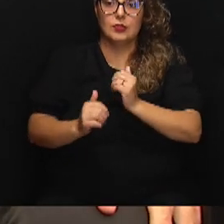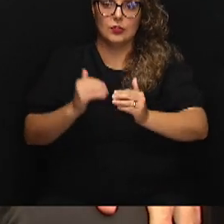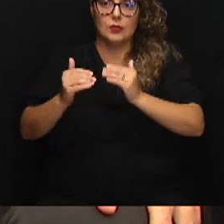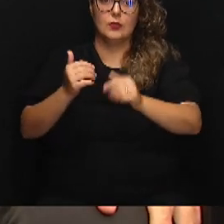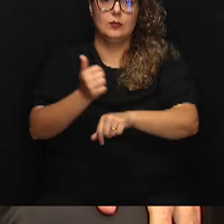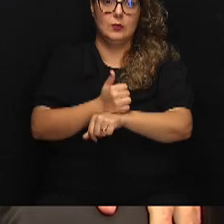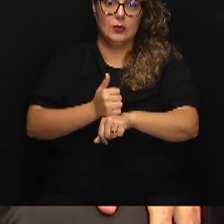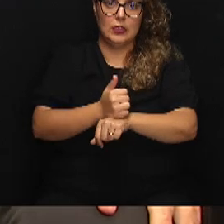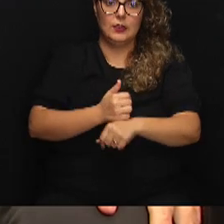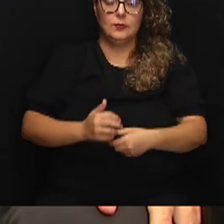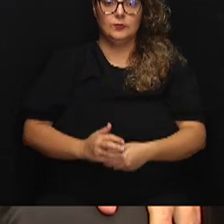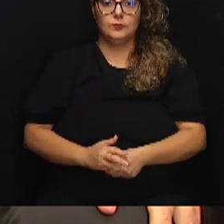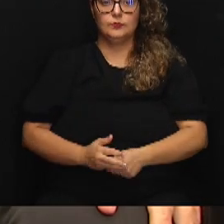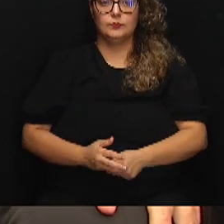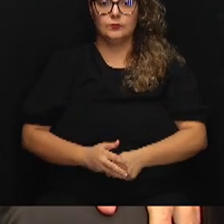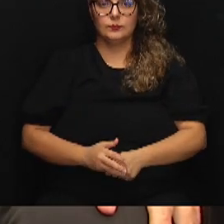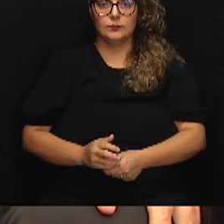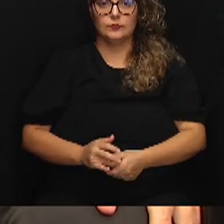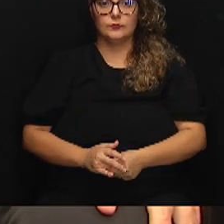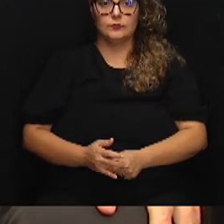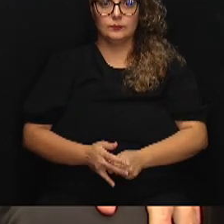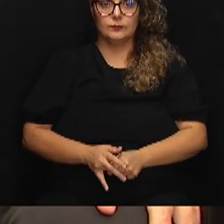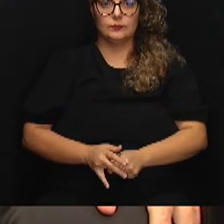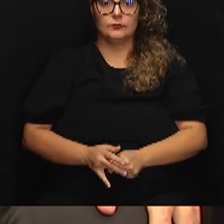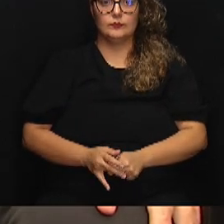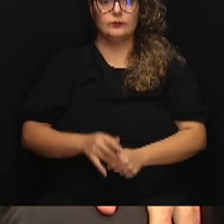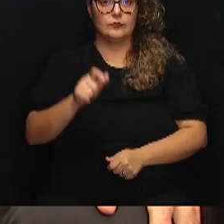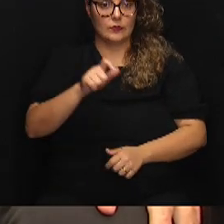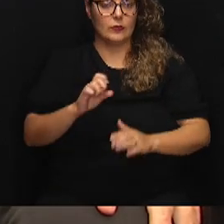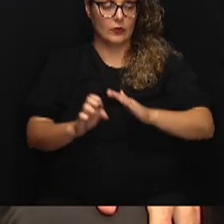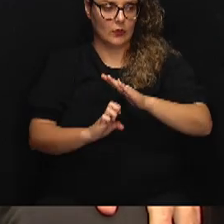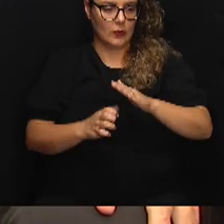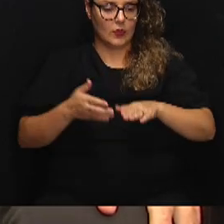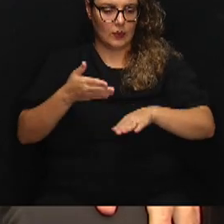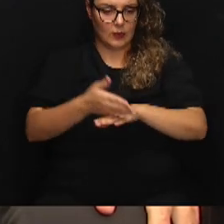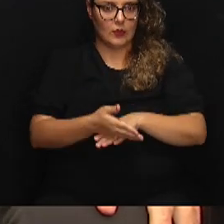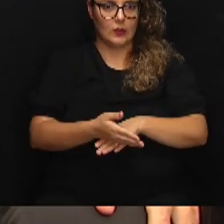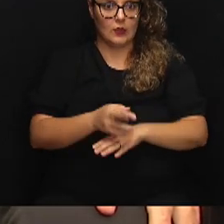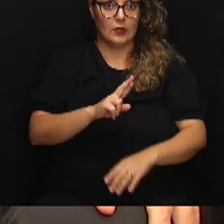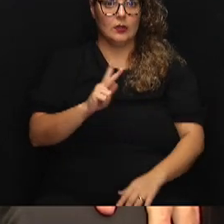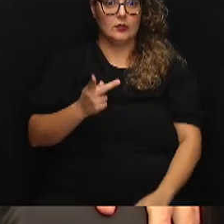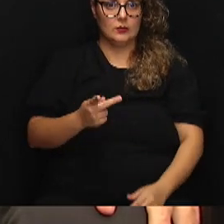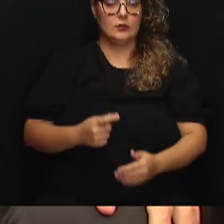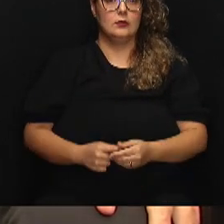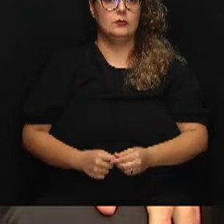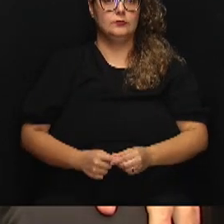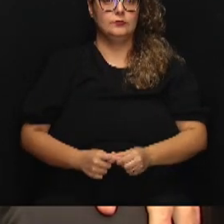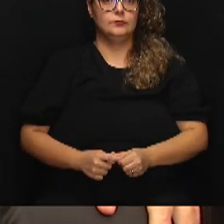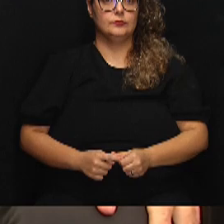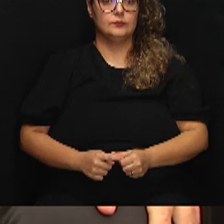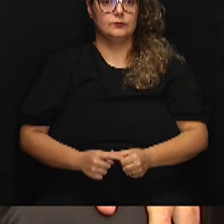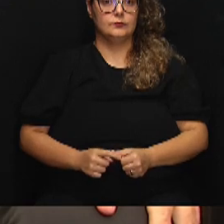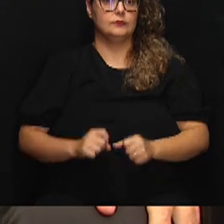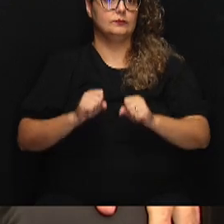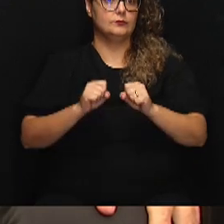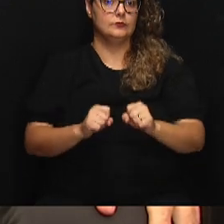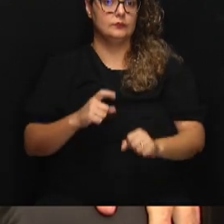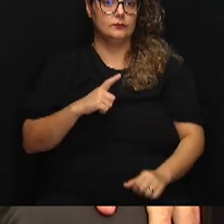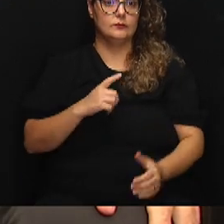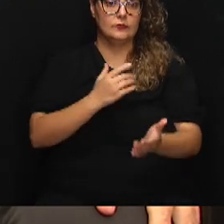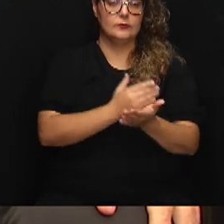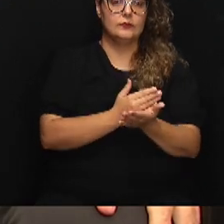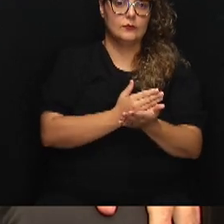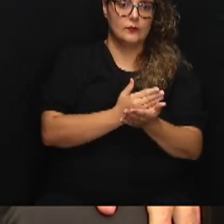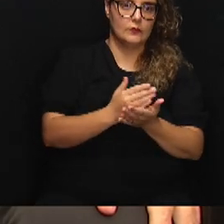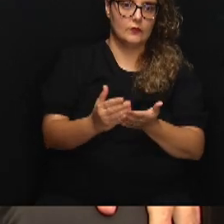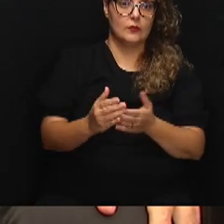profissional. A pessoa, para entrar na área de recursos humanos, ela pode ter iniciado